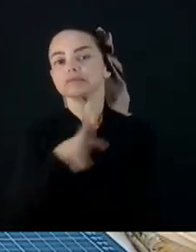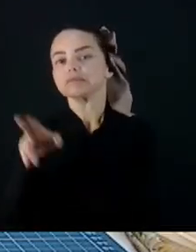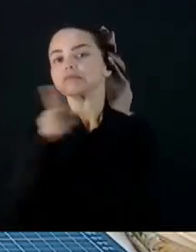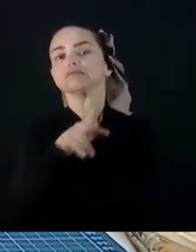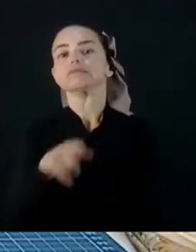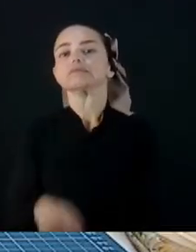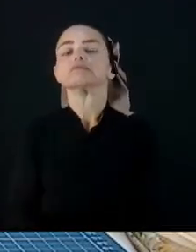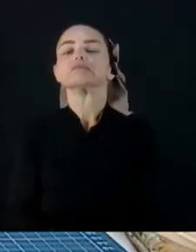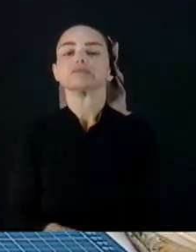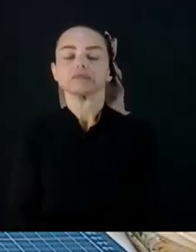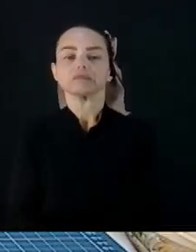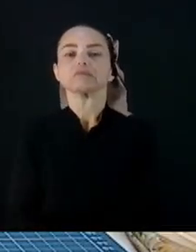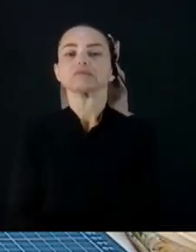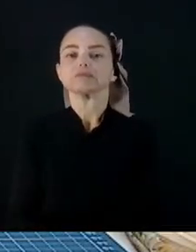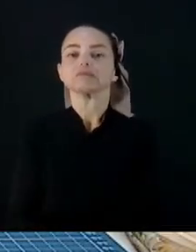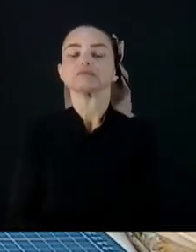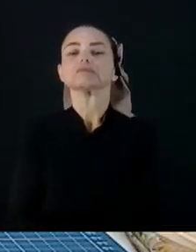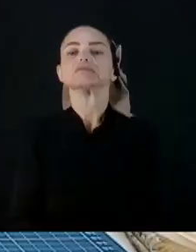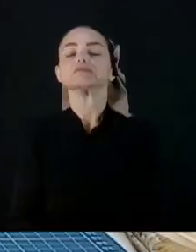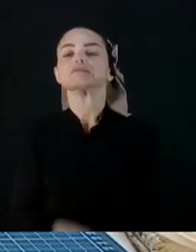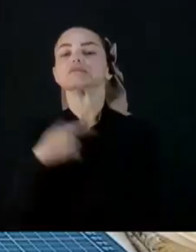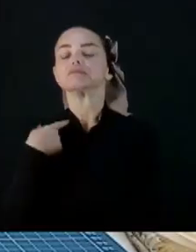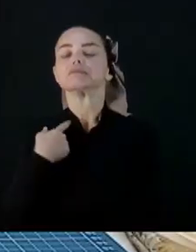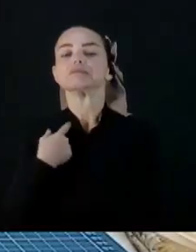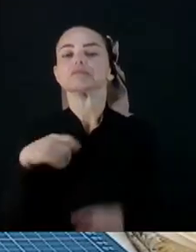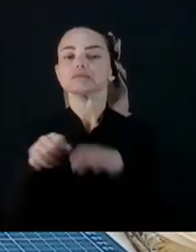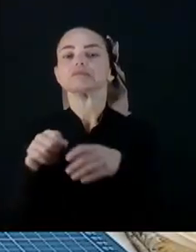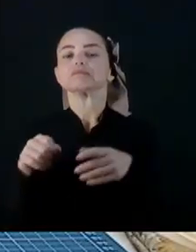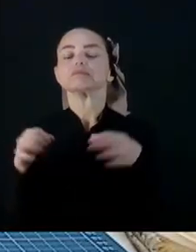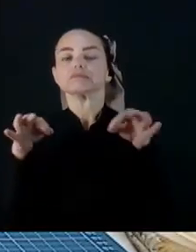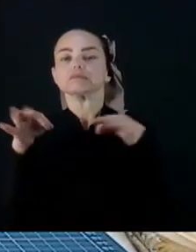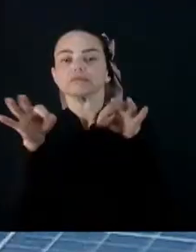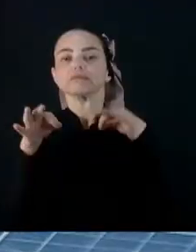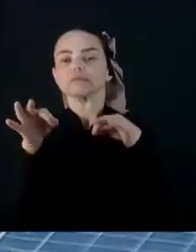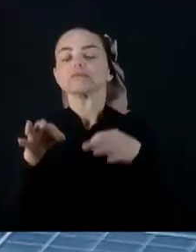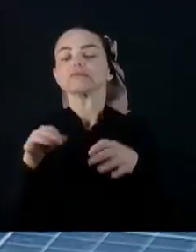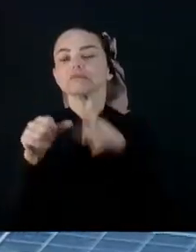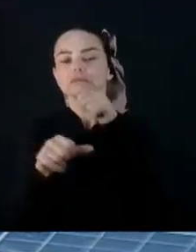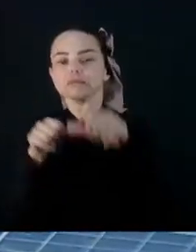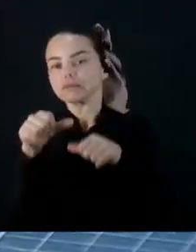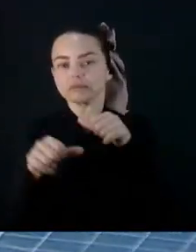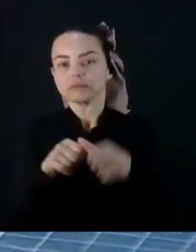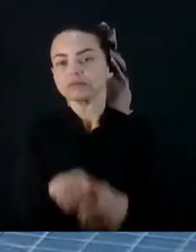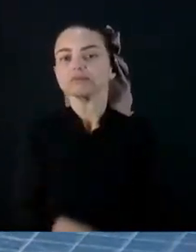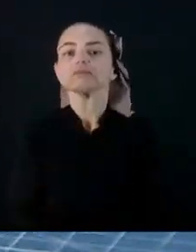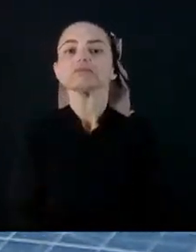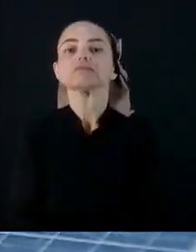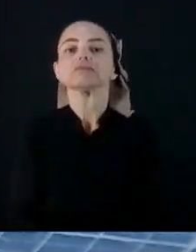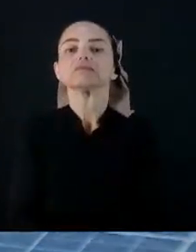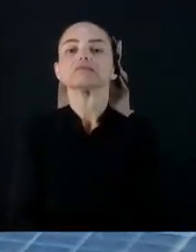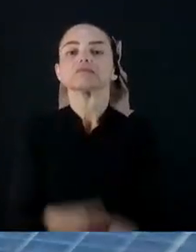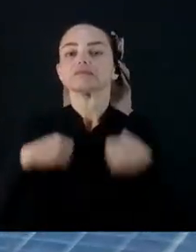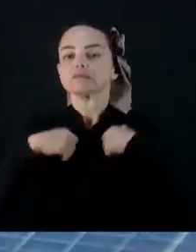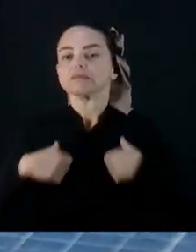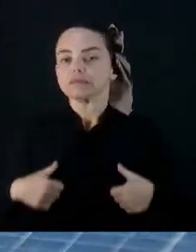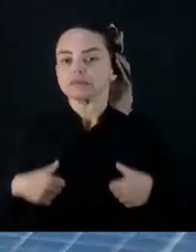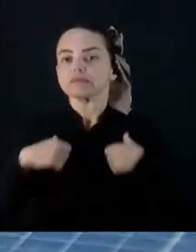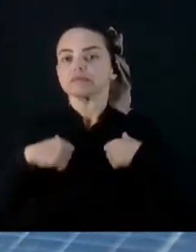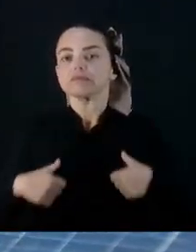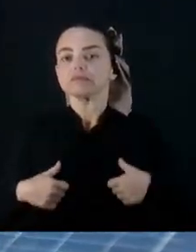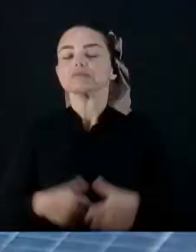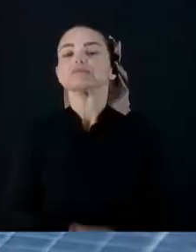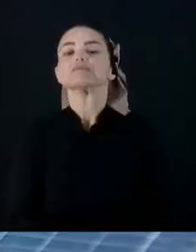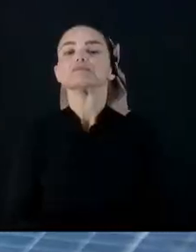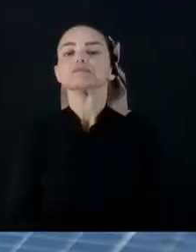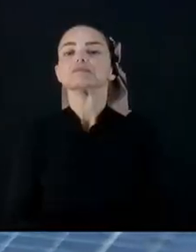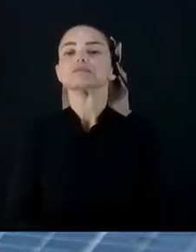margem? Esse saquinho multiuso, como ele vira um saquinho mochila, então a gente pode fazer essa canaleta, né?